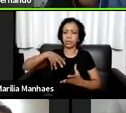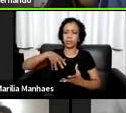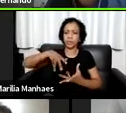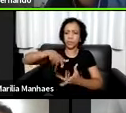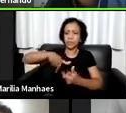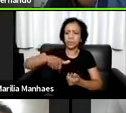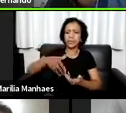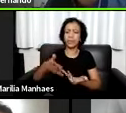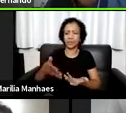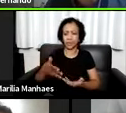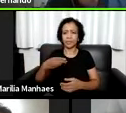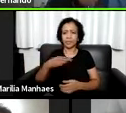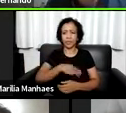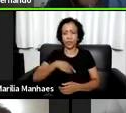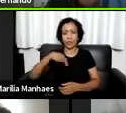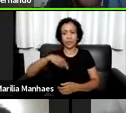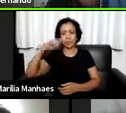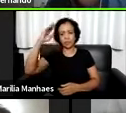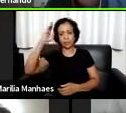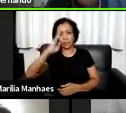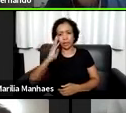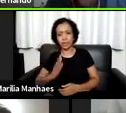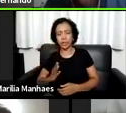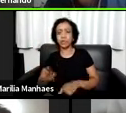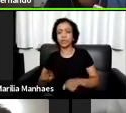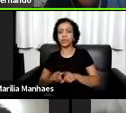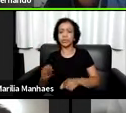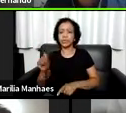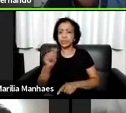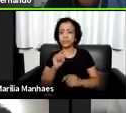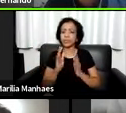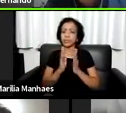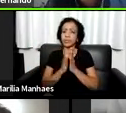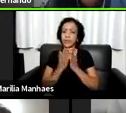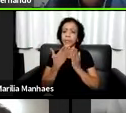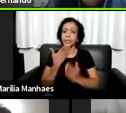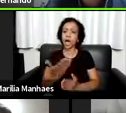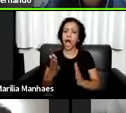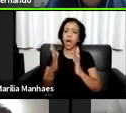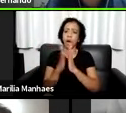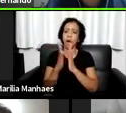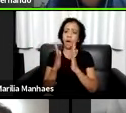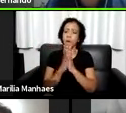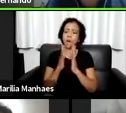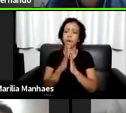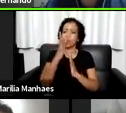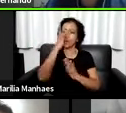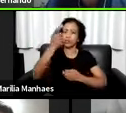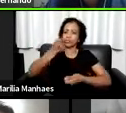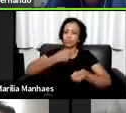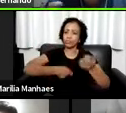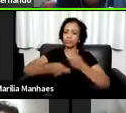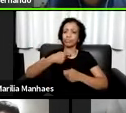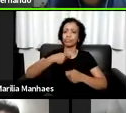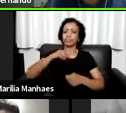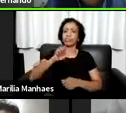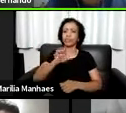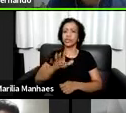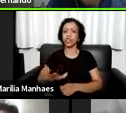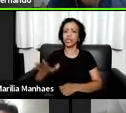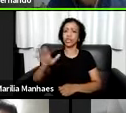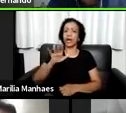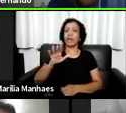atuam aqui no Brasil. Vamos orar pelos missionários agora, pastor Quirino, mas também peço que o irmão ore pelos executivos das convenções estaduais, pelas